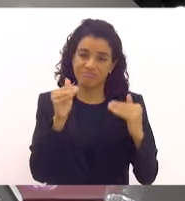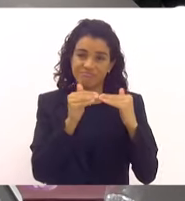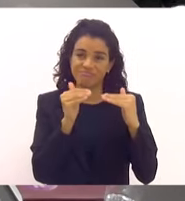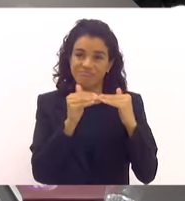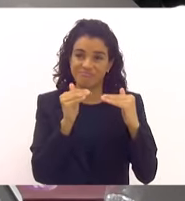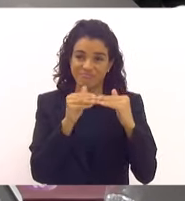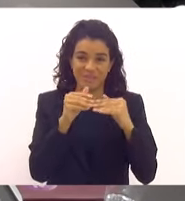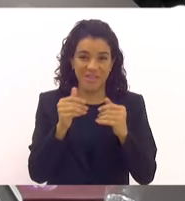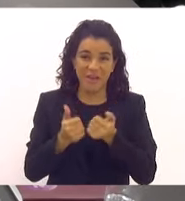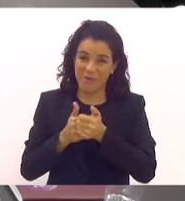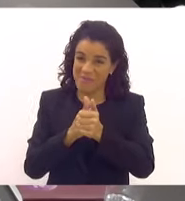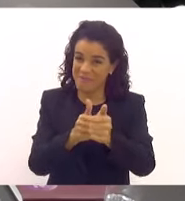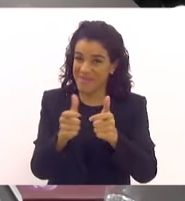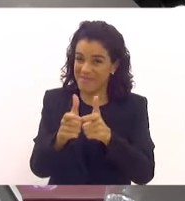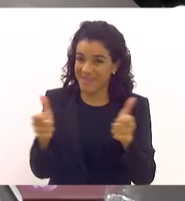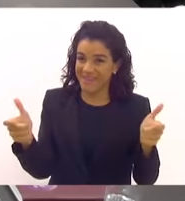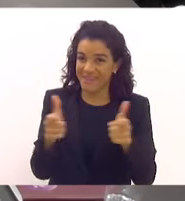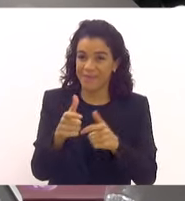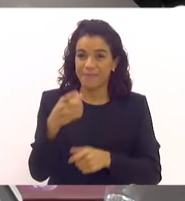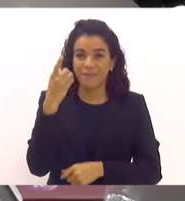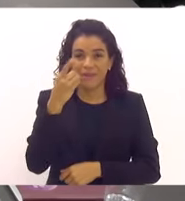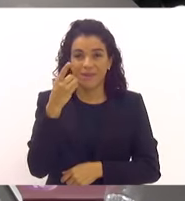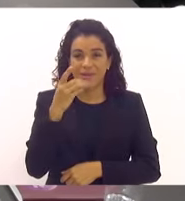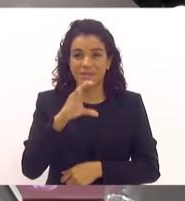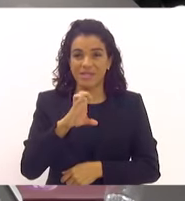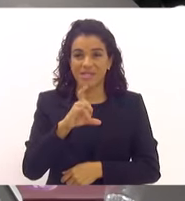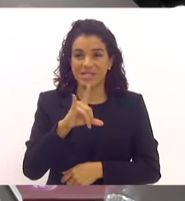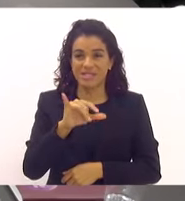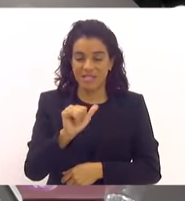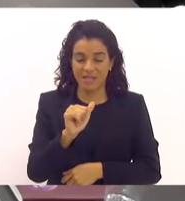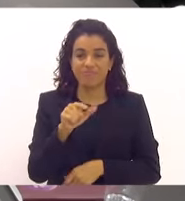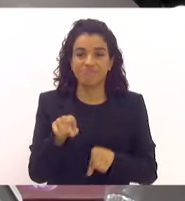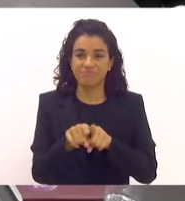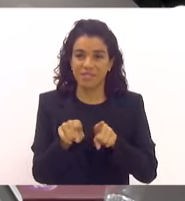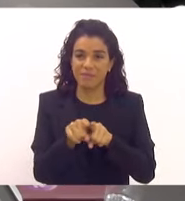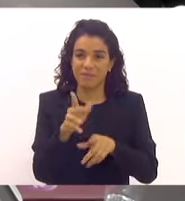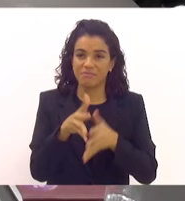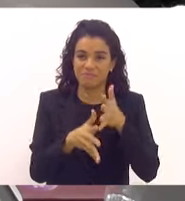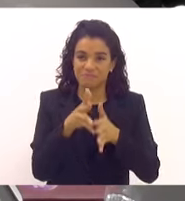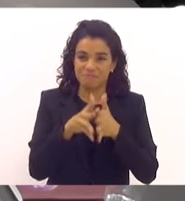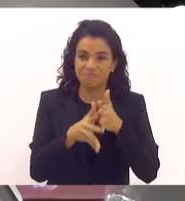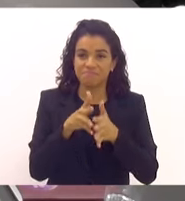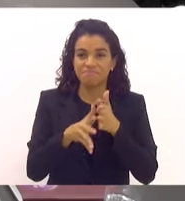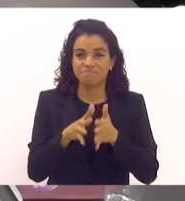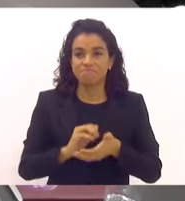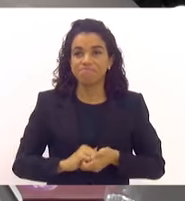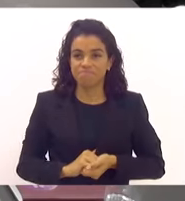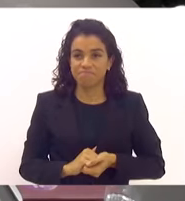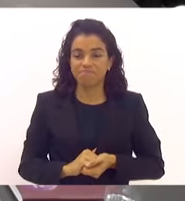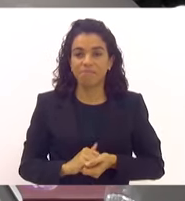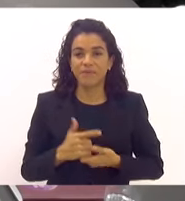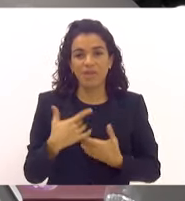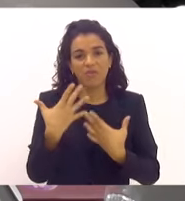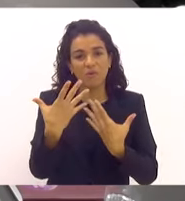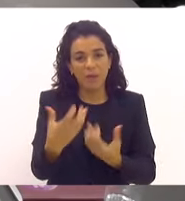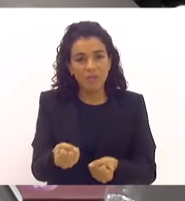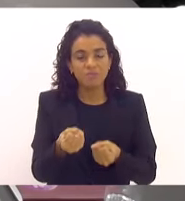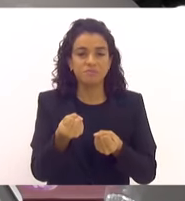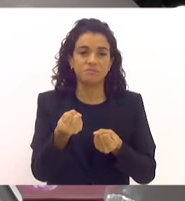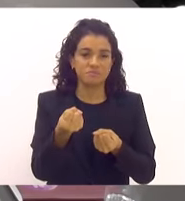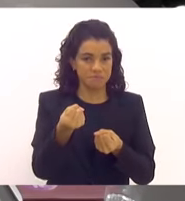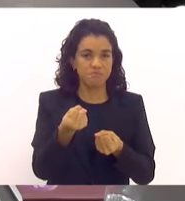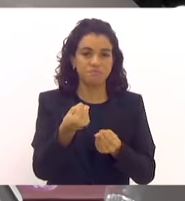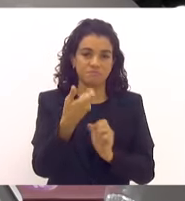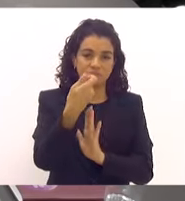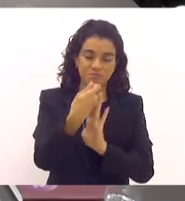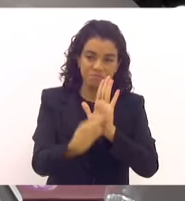rendendo a maioria. Deputada Célia. Também, pela prejudicabilidade. Né? Então, vamos adotar esse entendimento, então, e